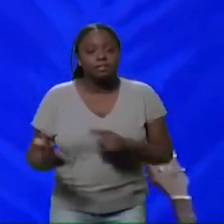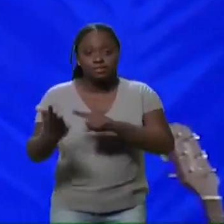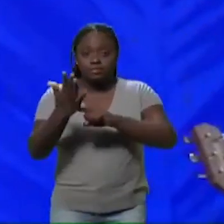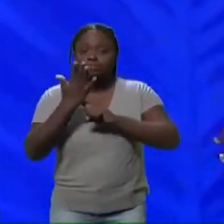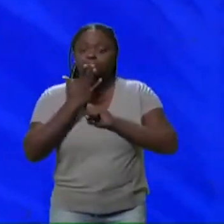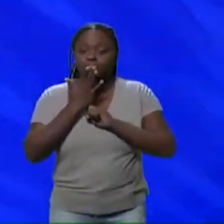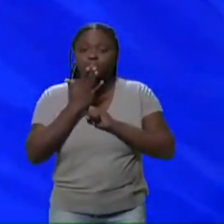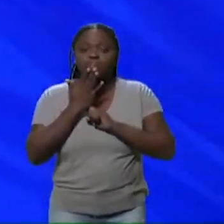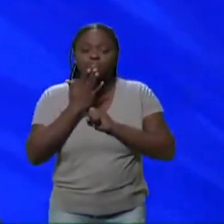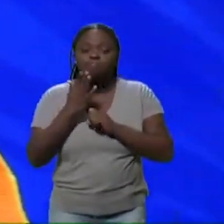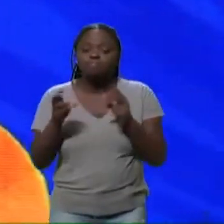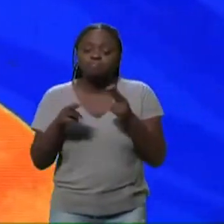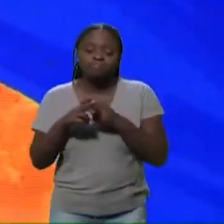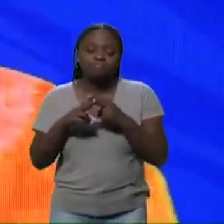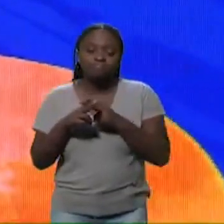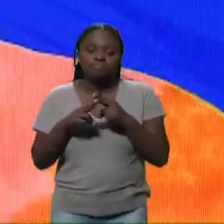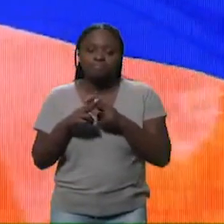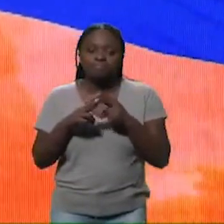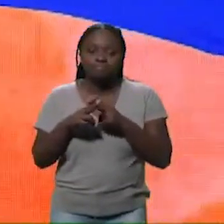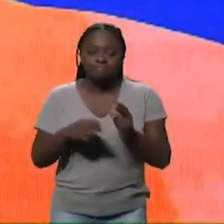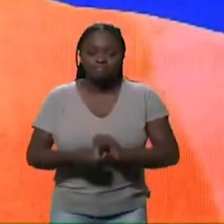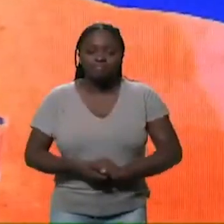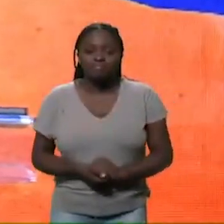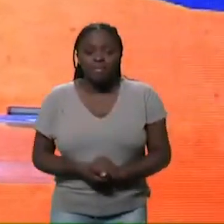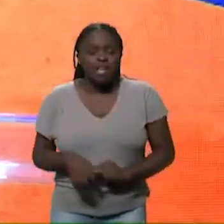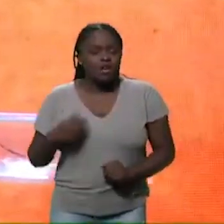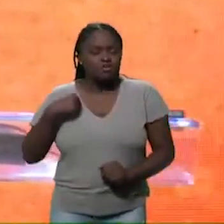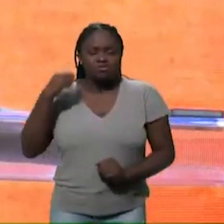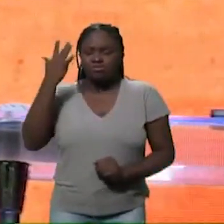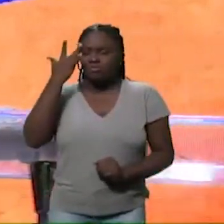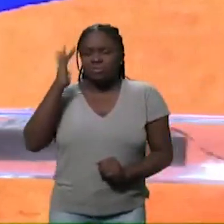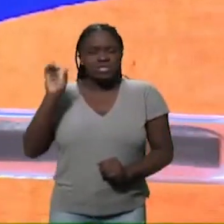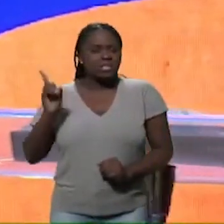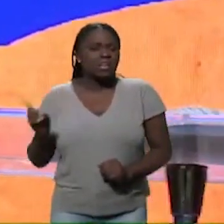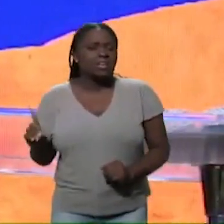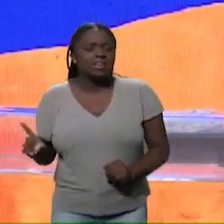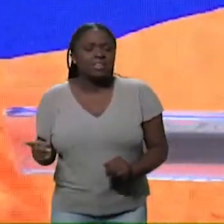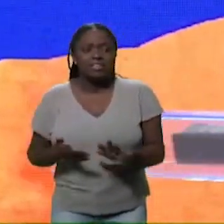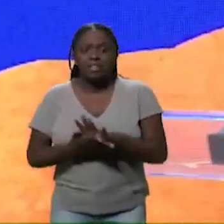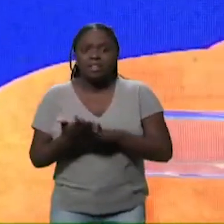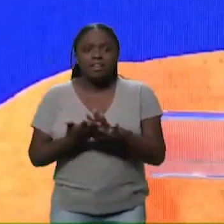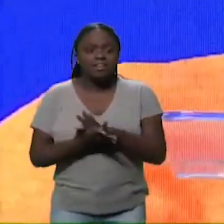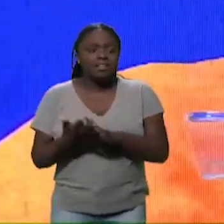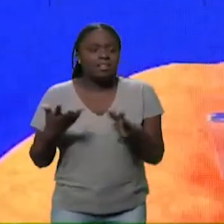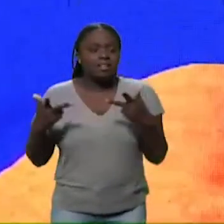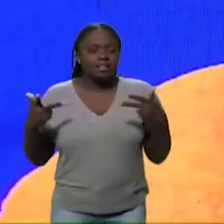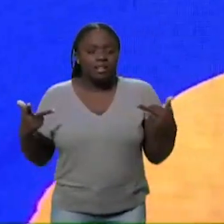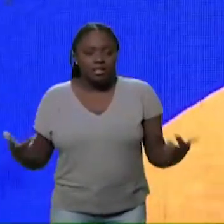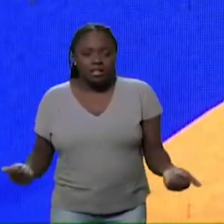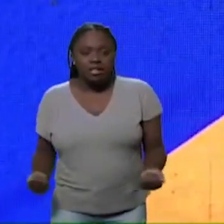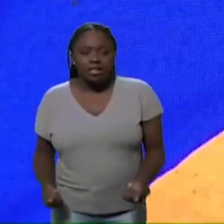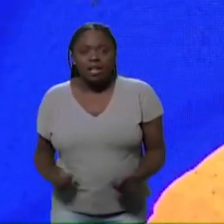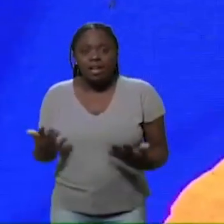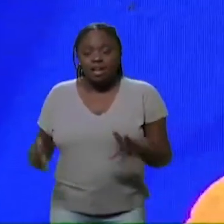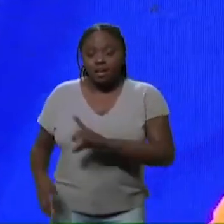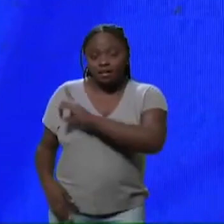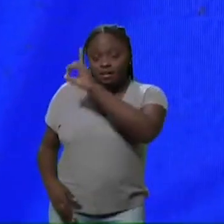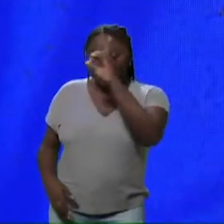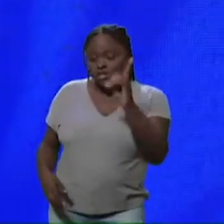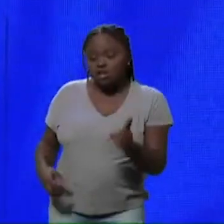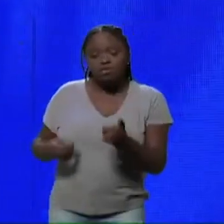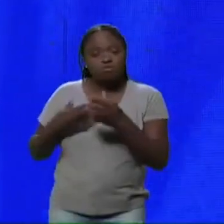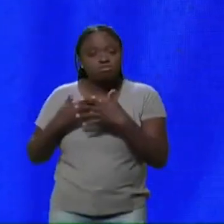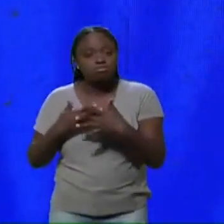apresentou a pornografia. Coisa que eu não sabia o que era. E dali para frente foi